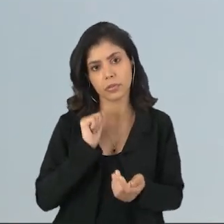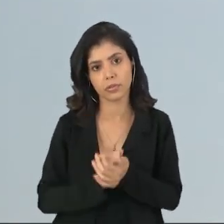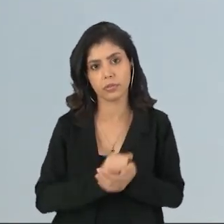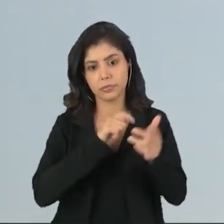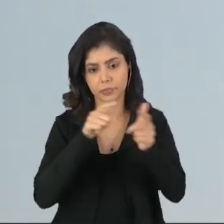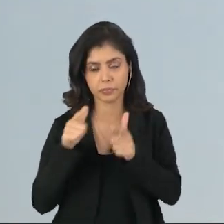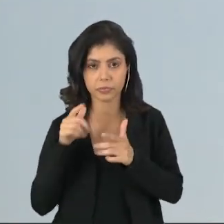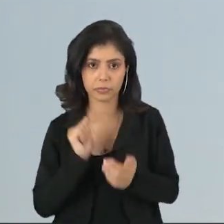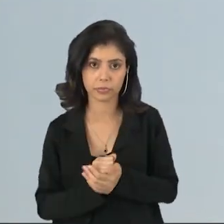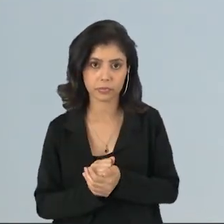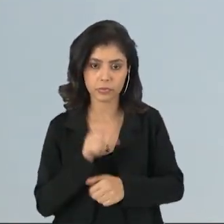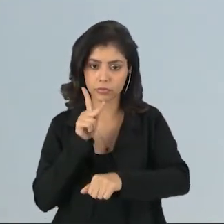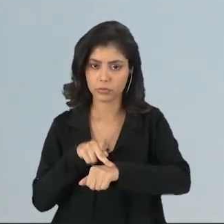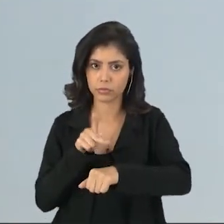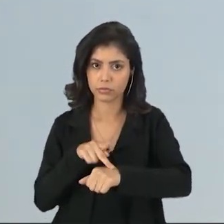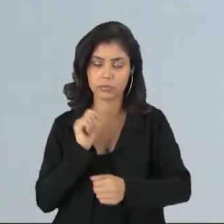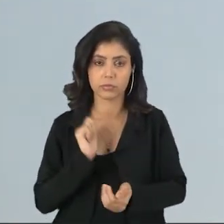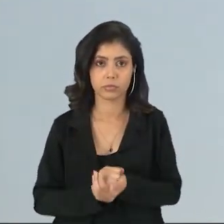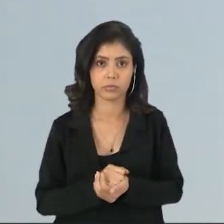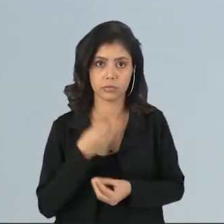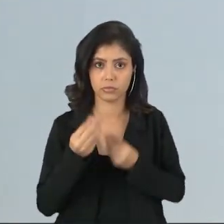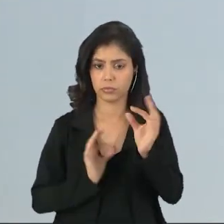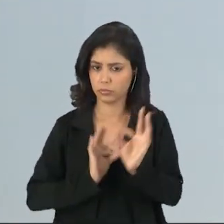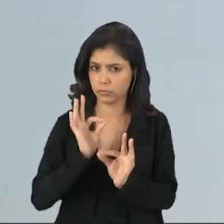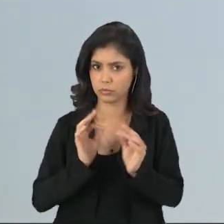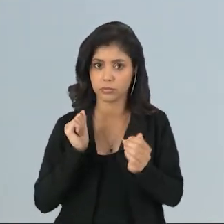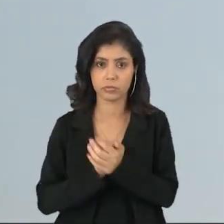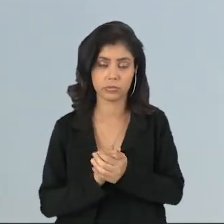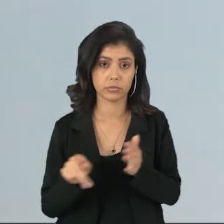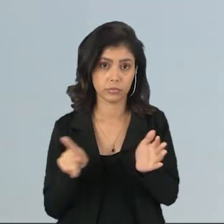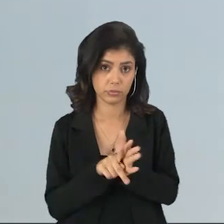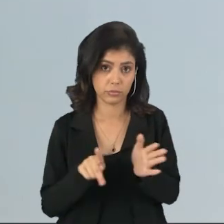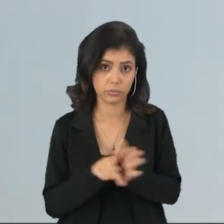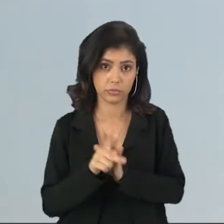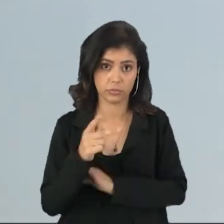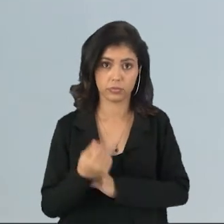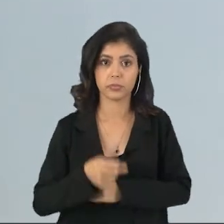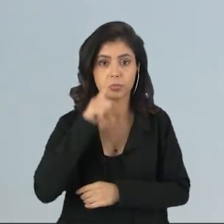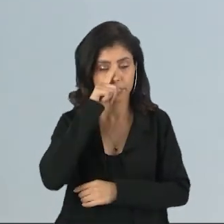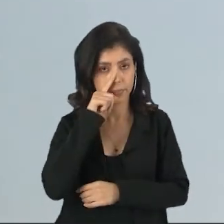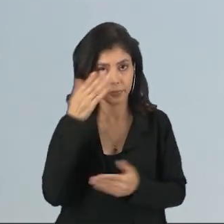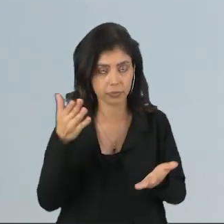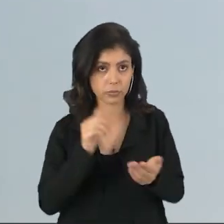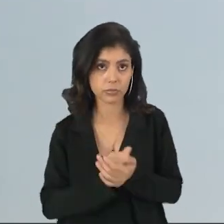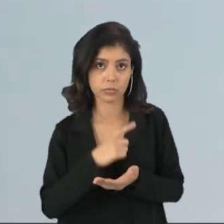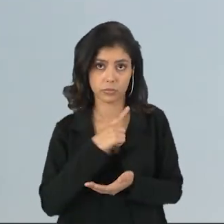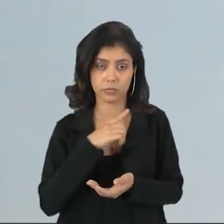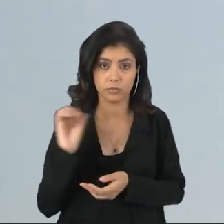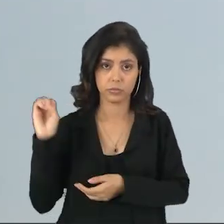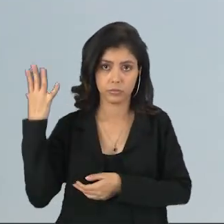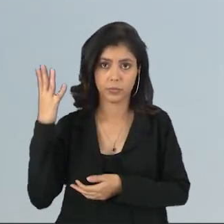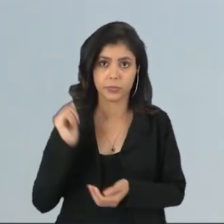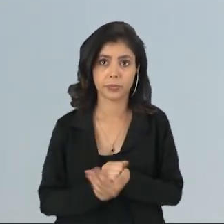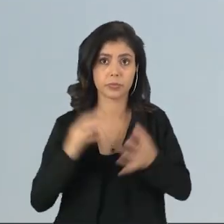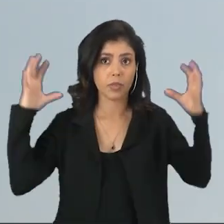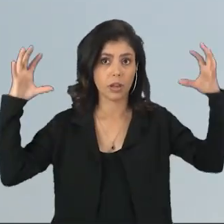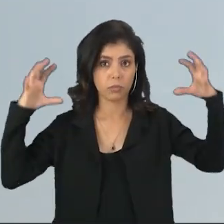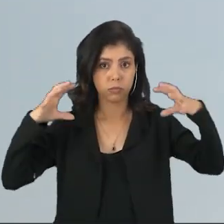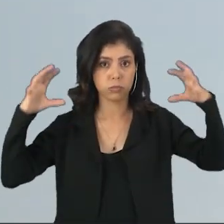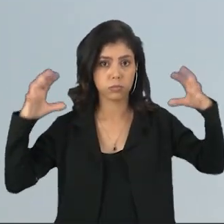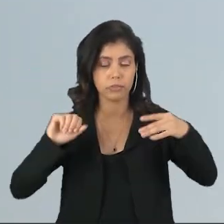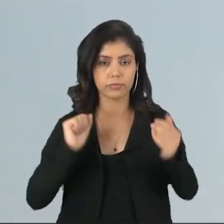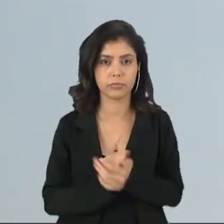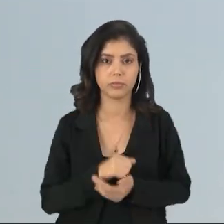que usam as áreas rochosas para algumas edificações precárias e com perigo em períodos que